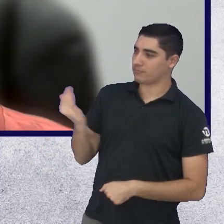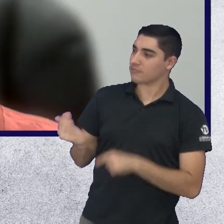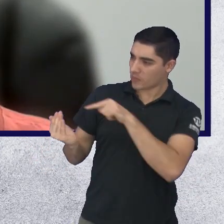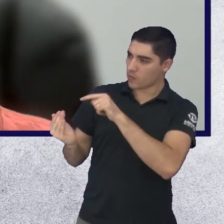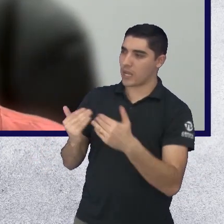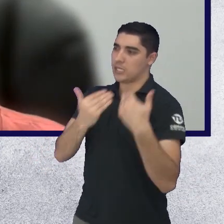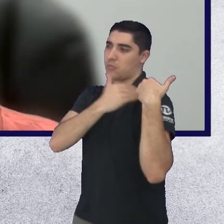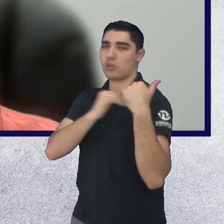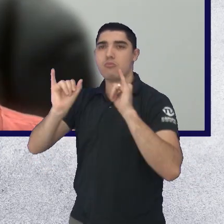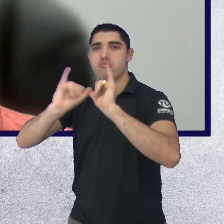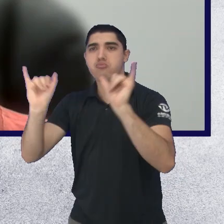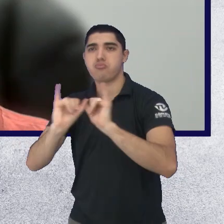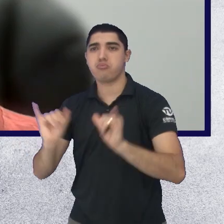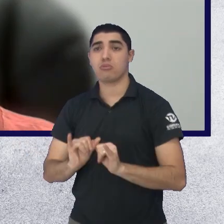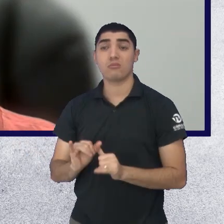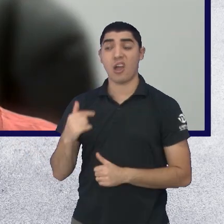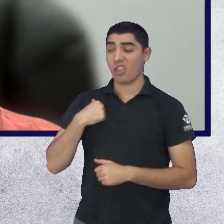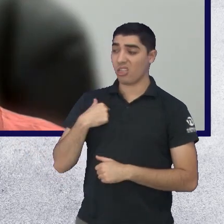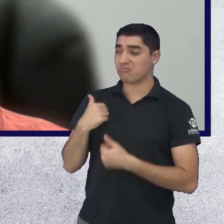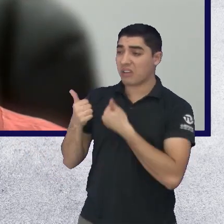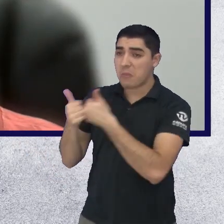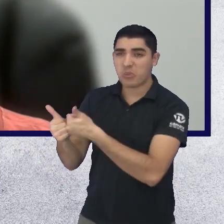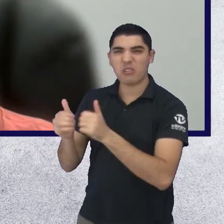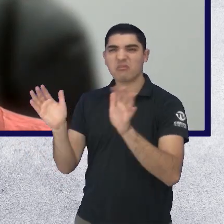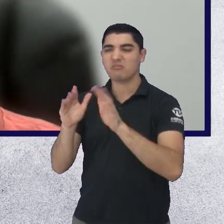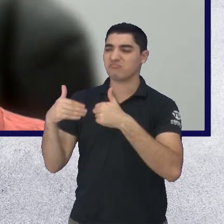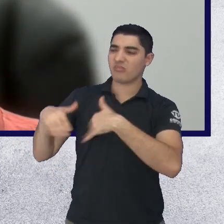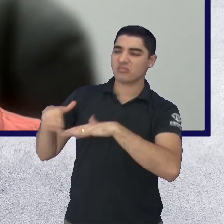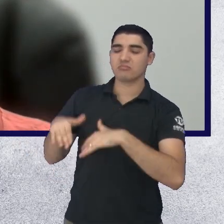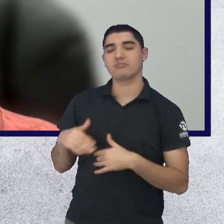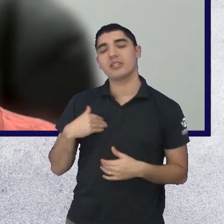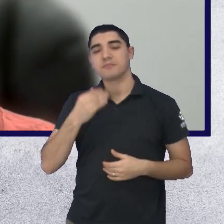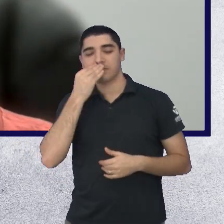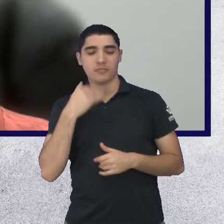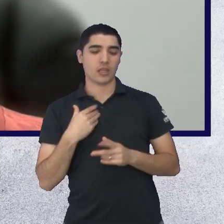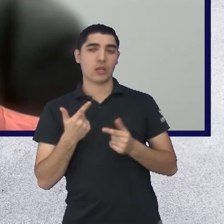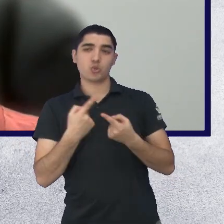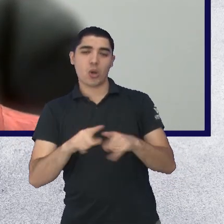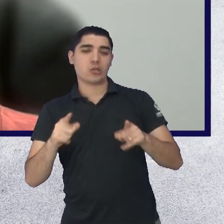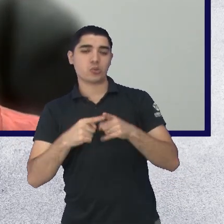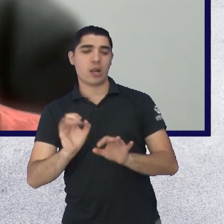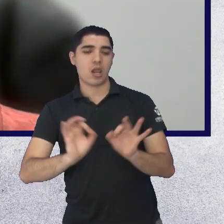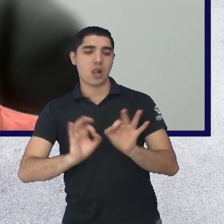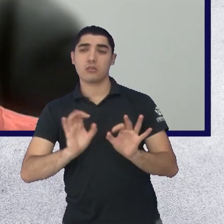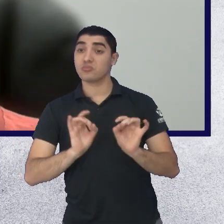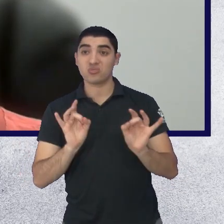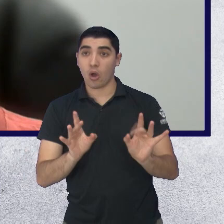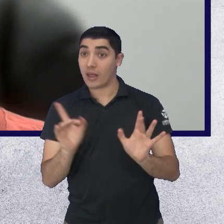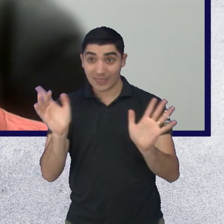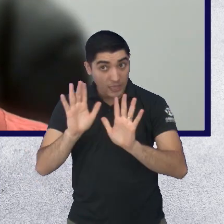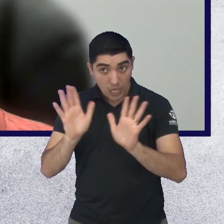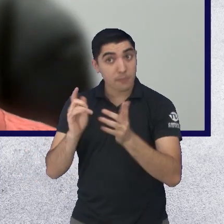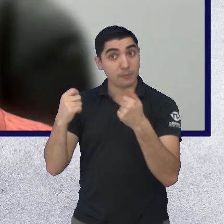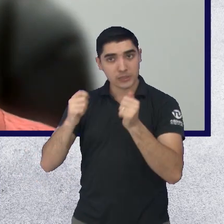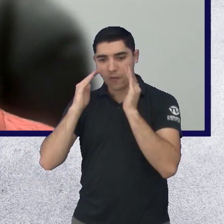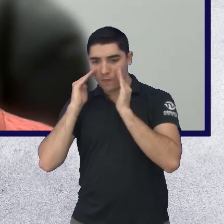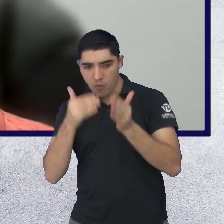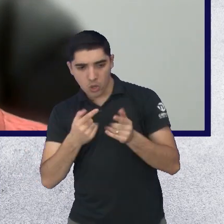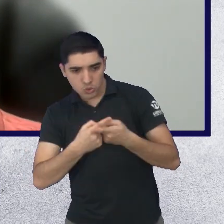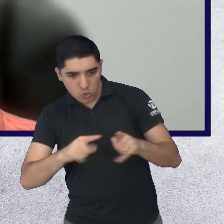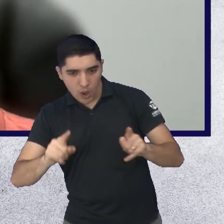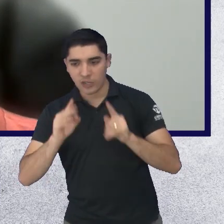conta. E não acompanha as métricas, não acompanha o retorno daquilo, né, não acompanha qual é o resultado que essas ações